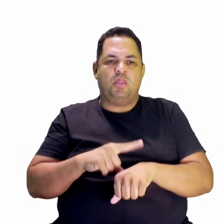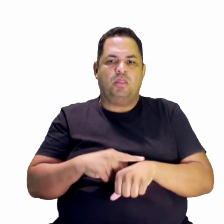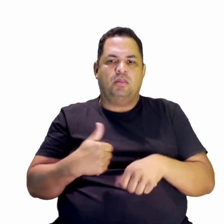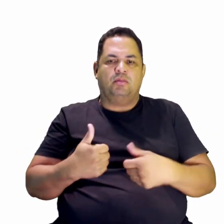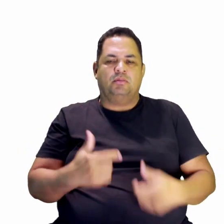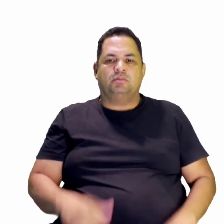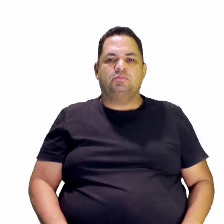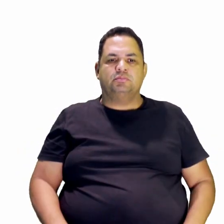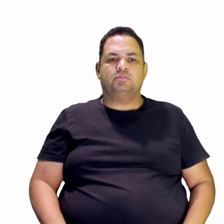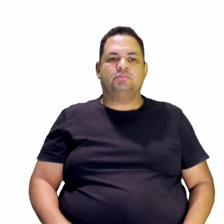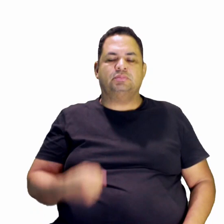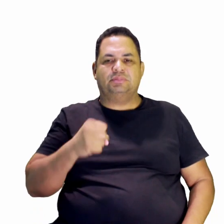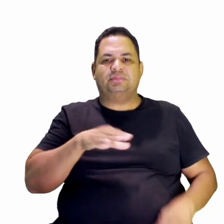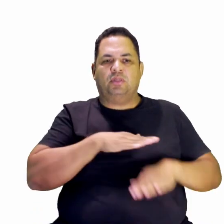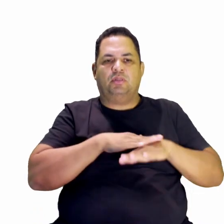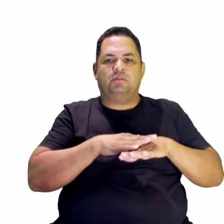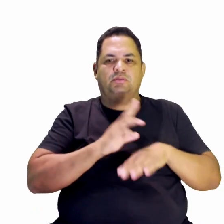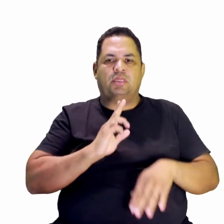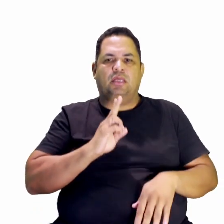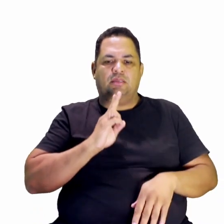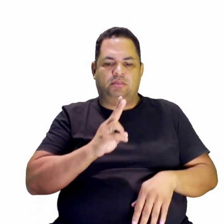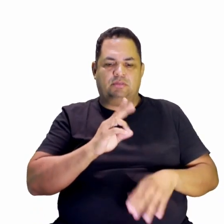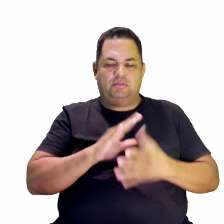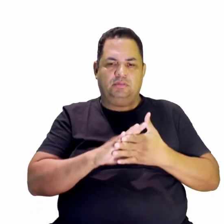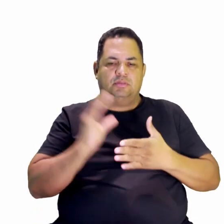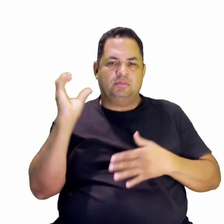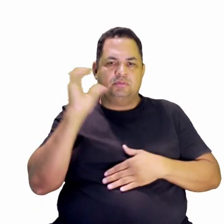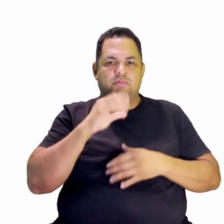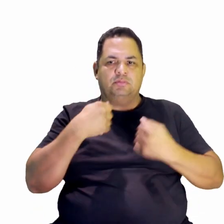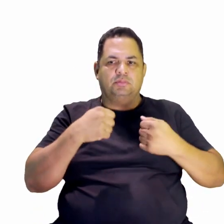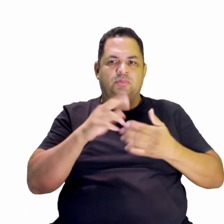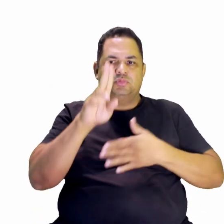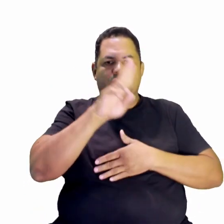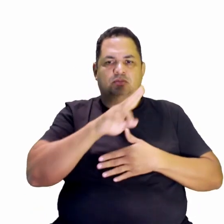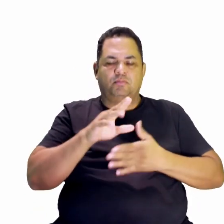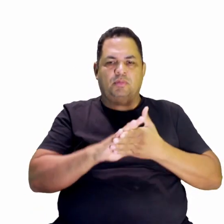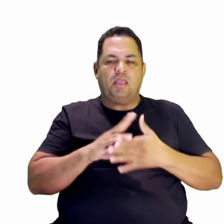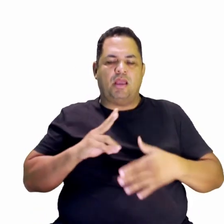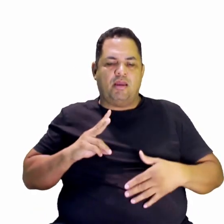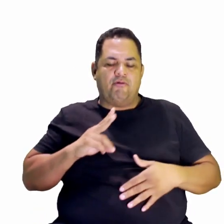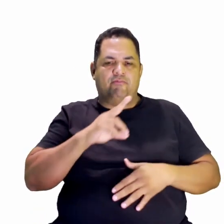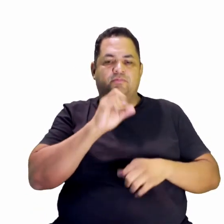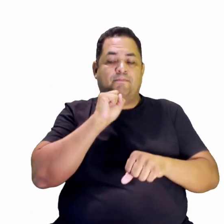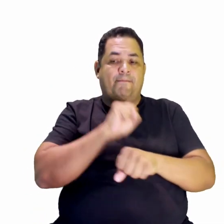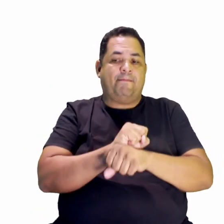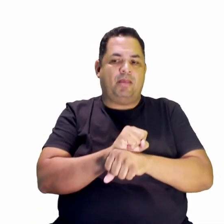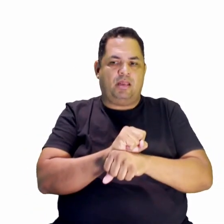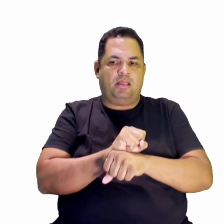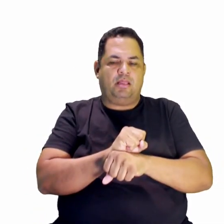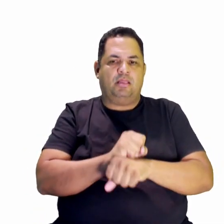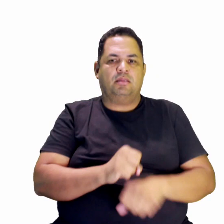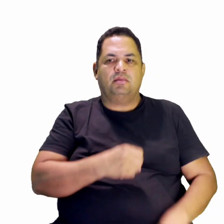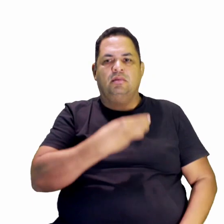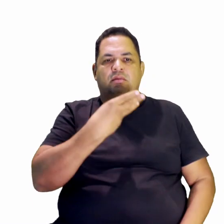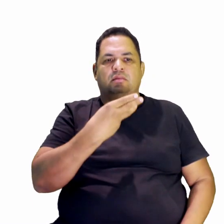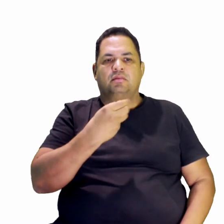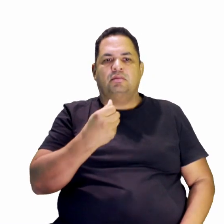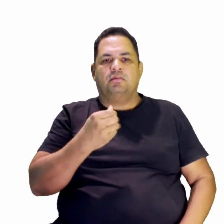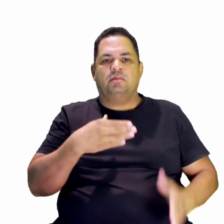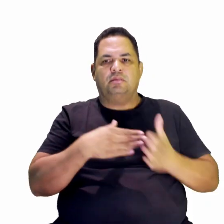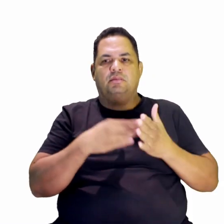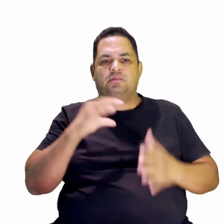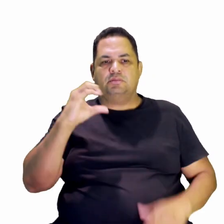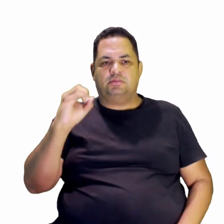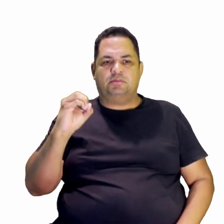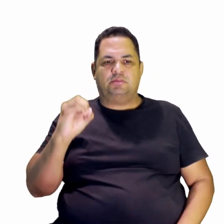segundo, se é liso, está em velocidade constante. Eu preciso aplicar uma força nele para ele parar. Então, ele vai de 36 metros por segundo até